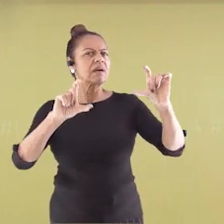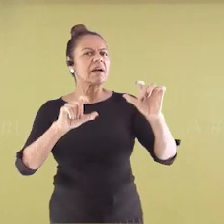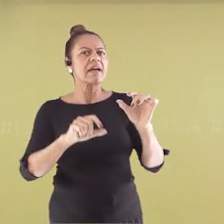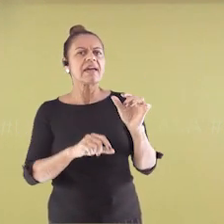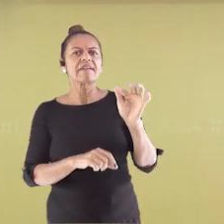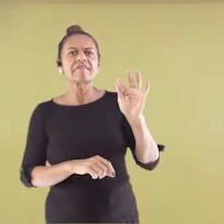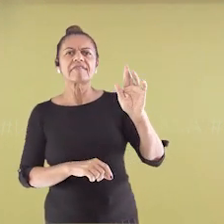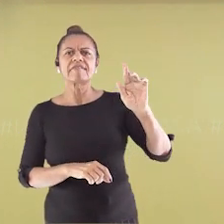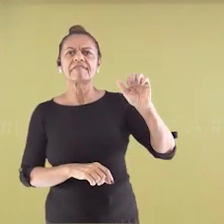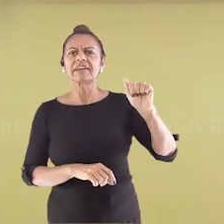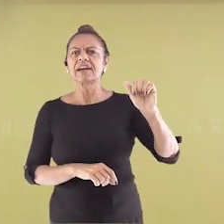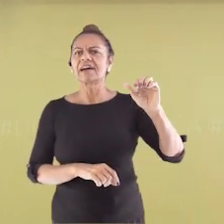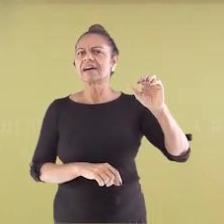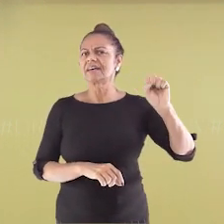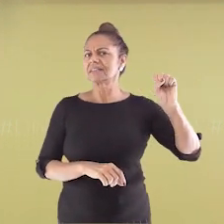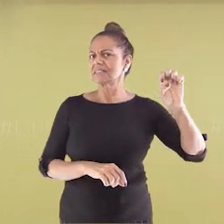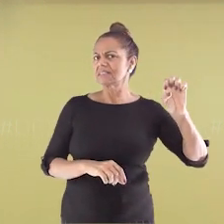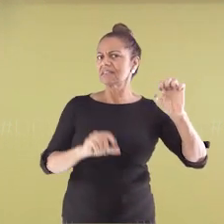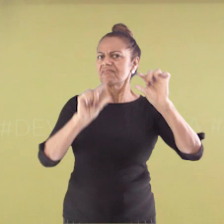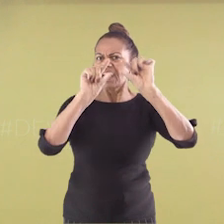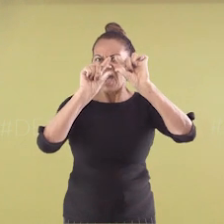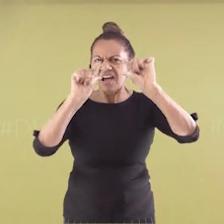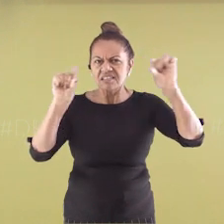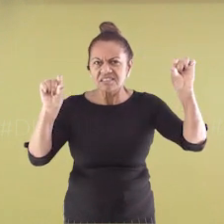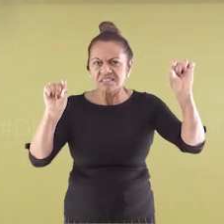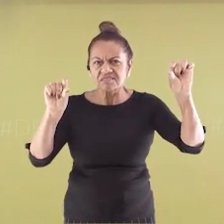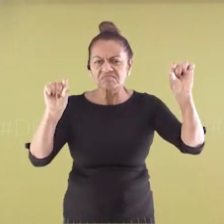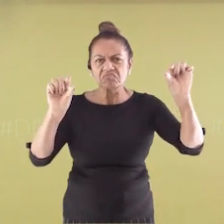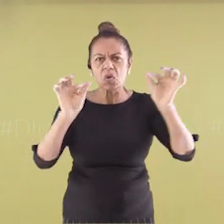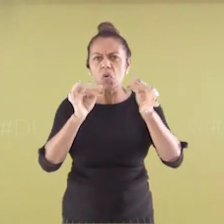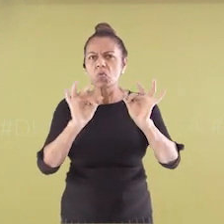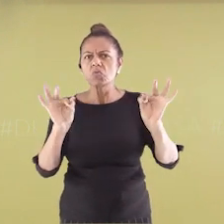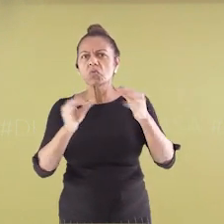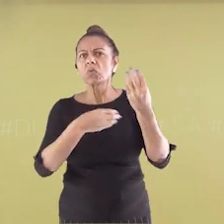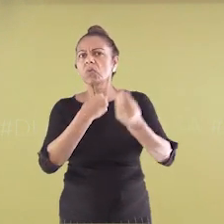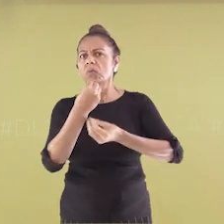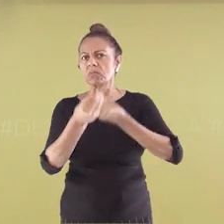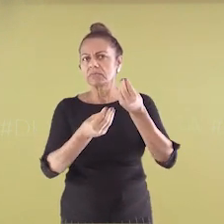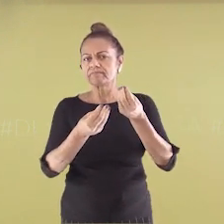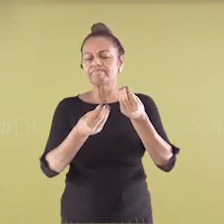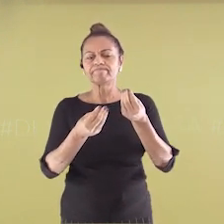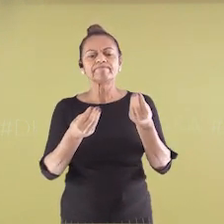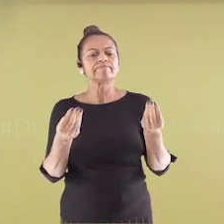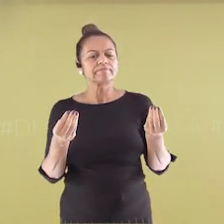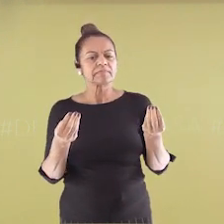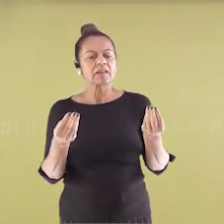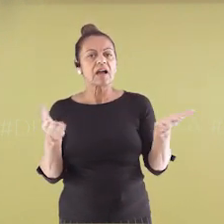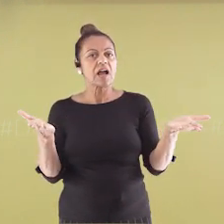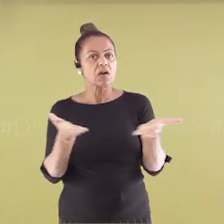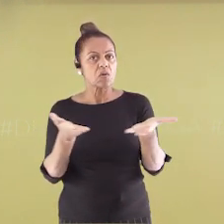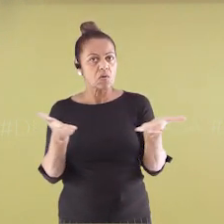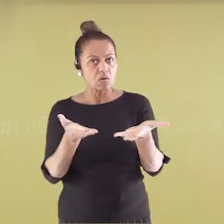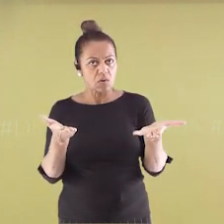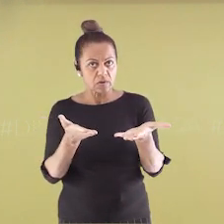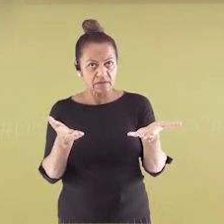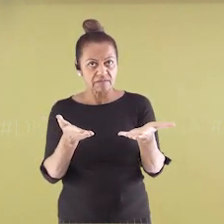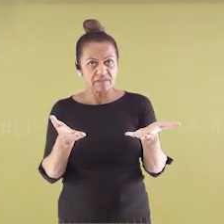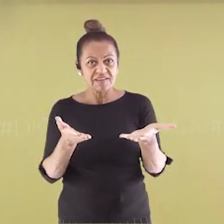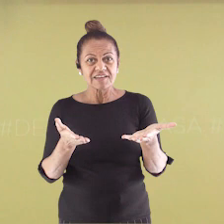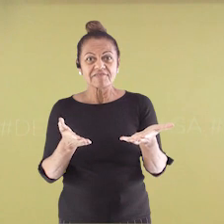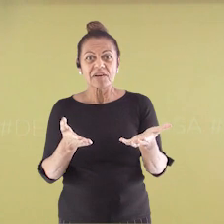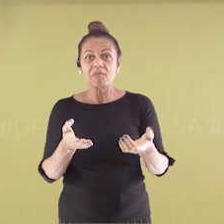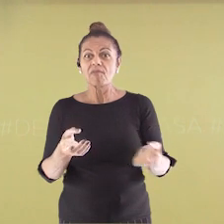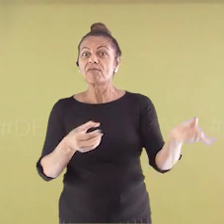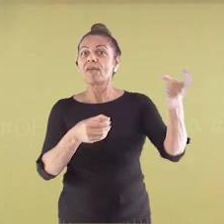É uma frase ou uma oração? Vocês sabem responder? Para a gente responder essa pergunta, precisamos rever alguns